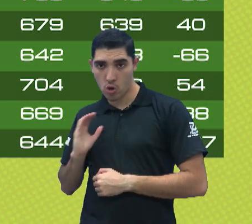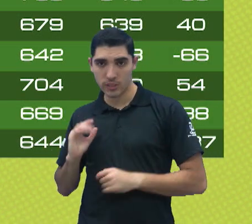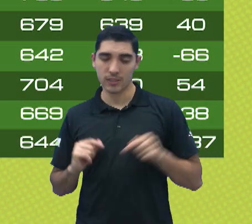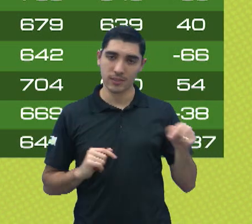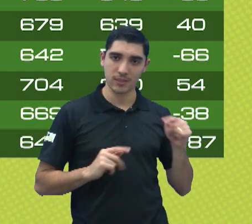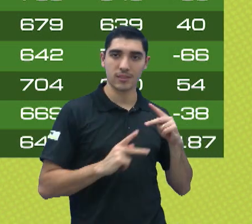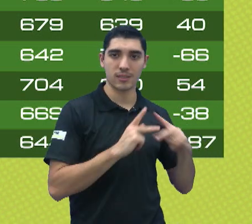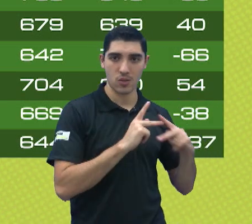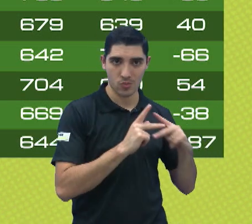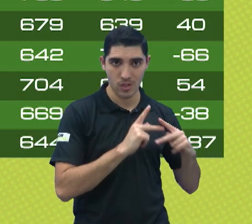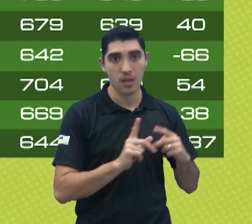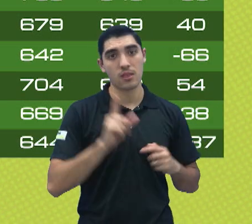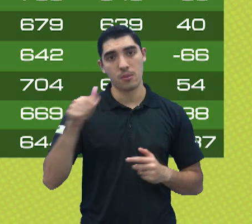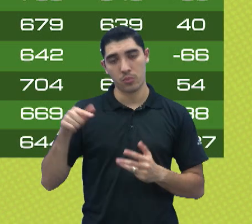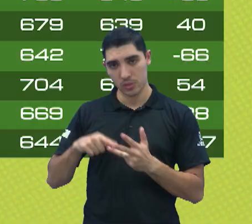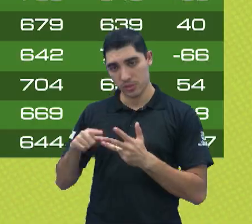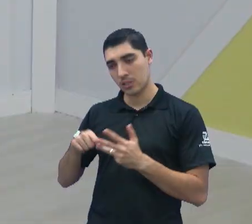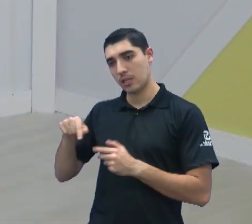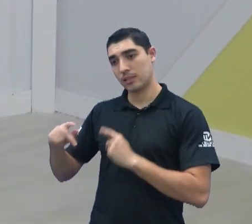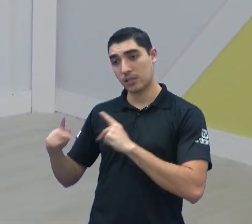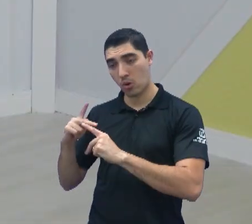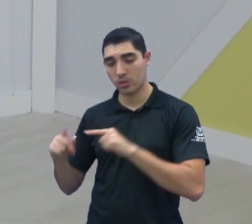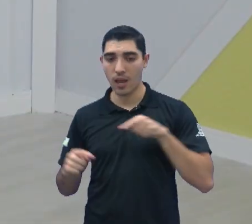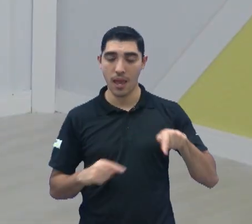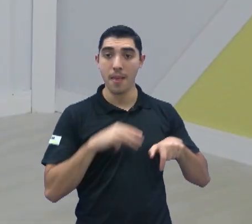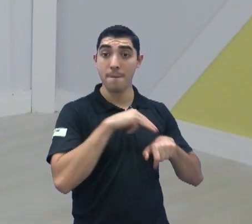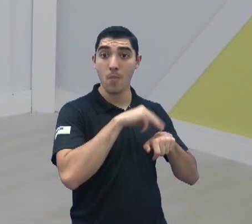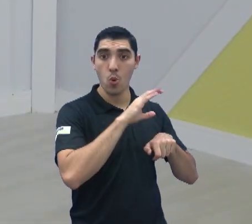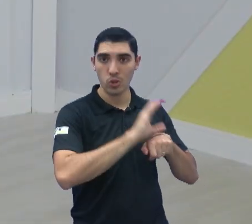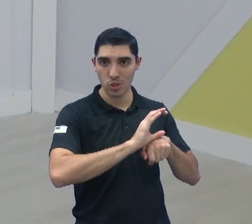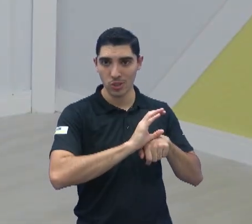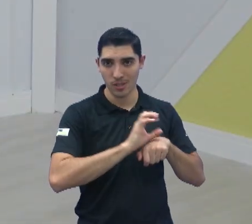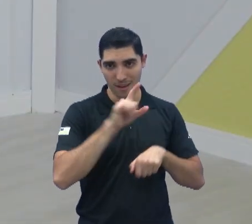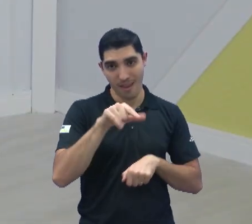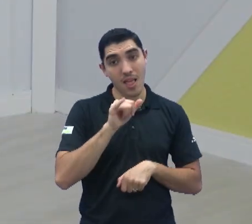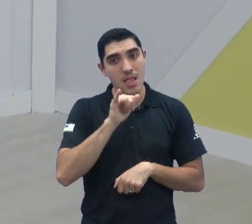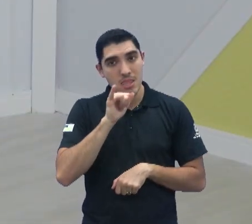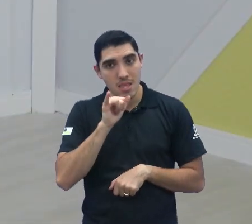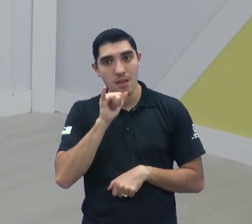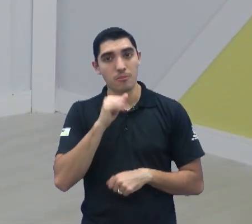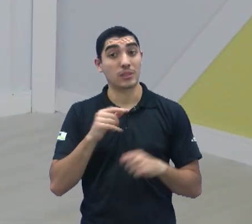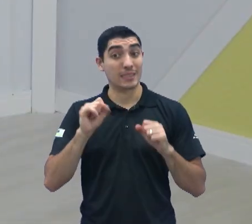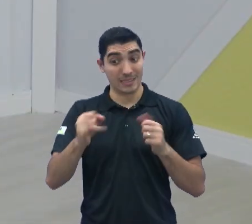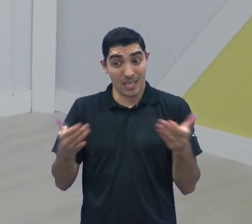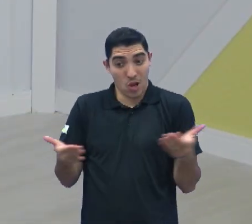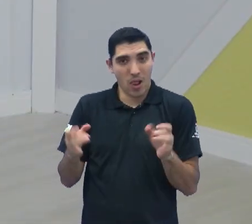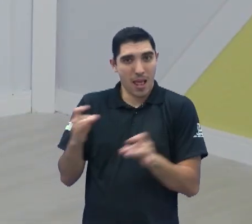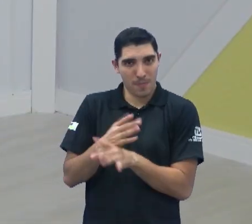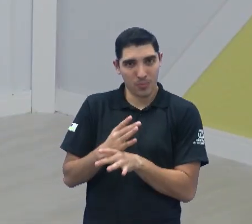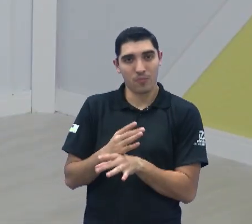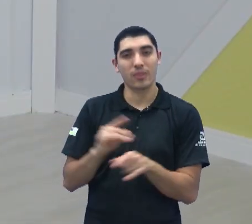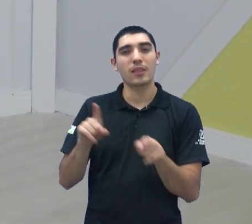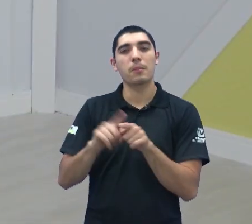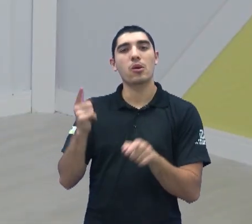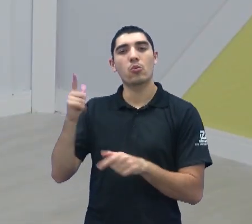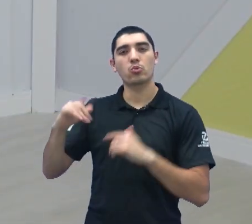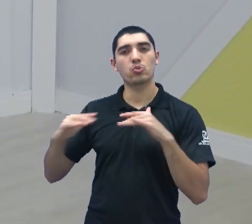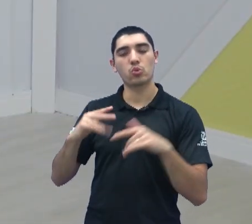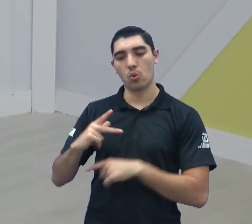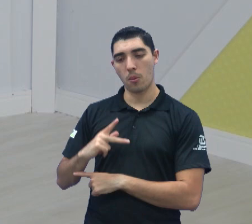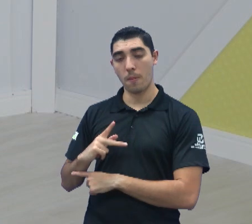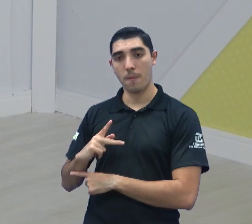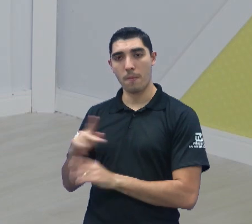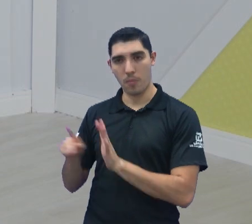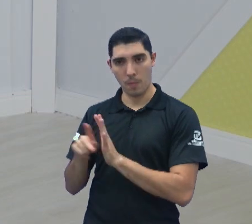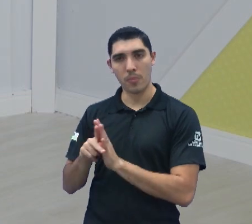enfrentaria o Mogi também aqui em São José dos Campos, porque na fase de classificação o jogo foi fora, e o Paulistano, o jogo foi aqui, aí jogaria em São